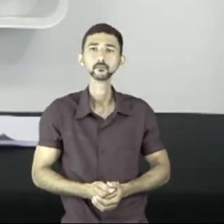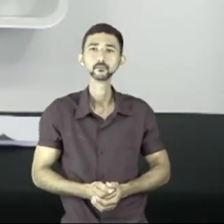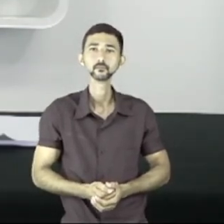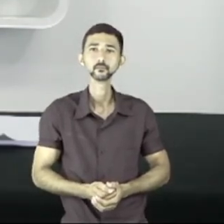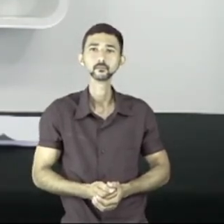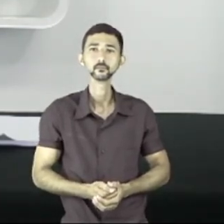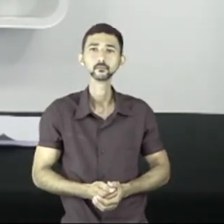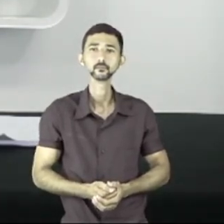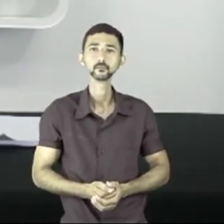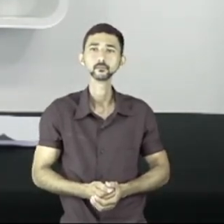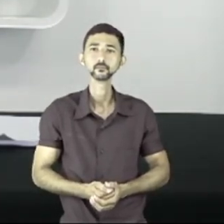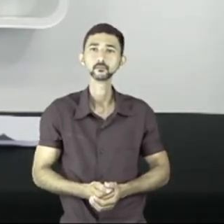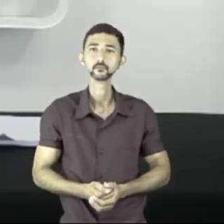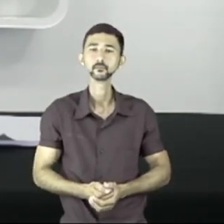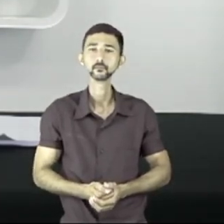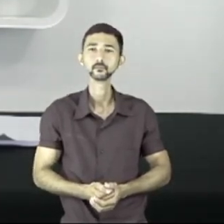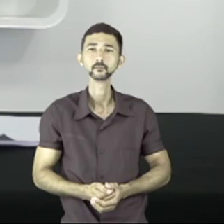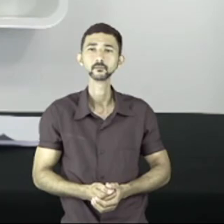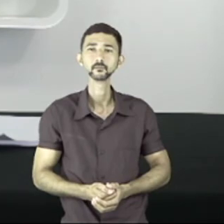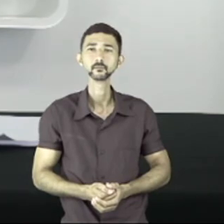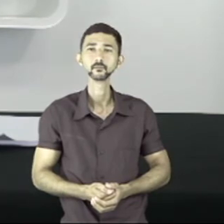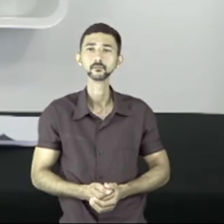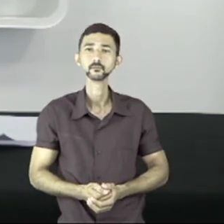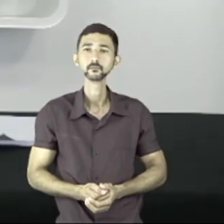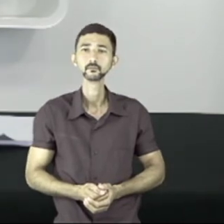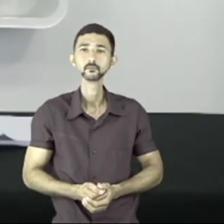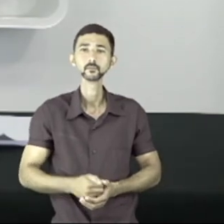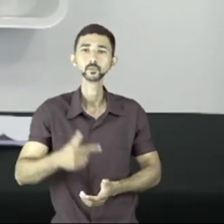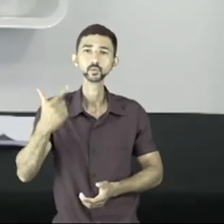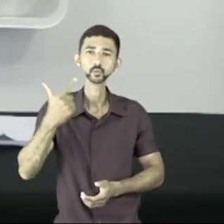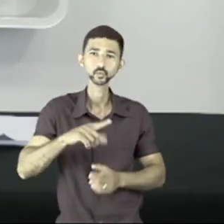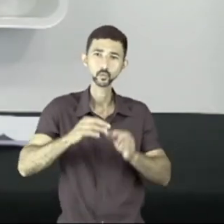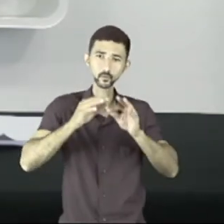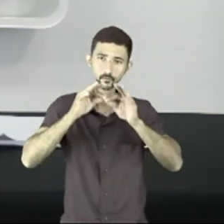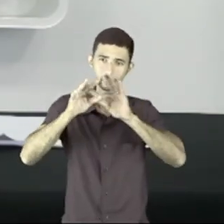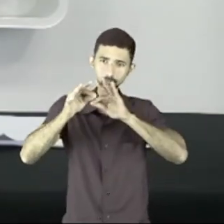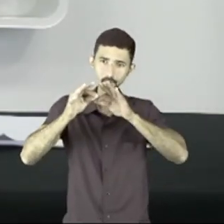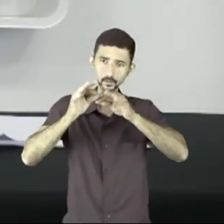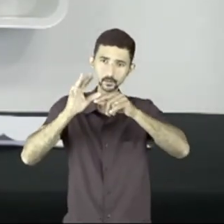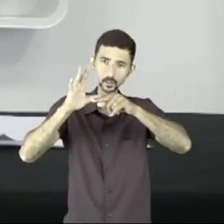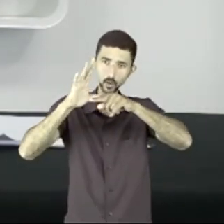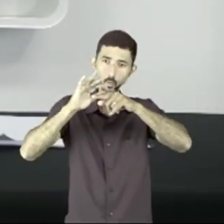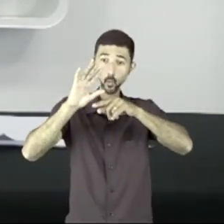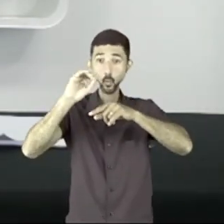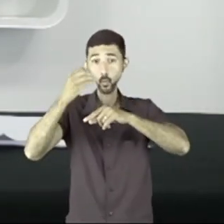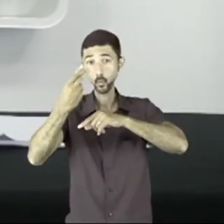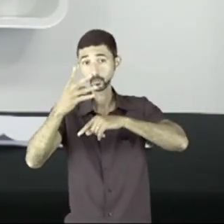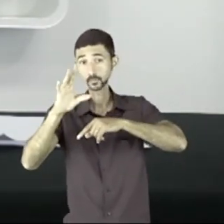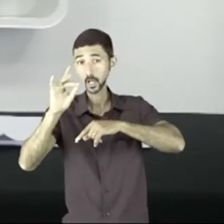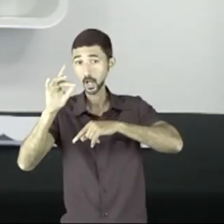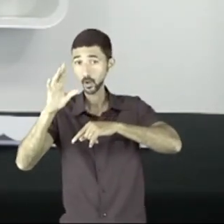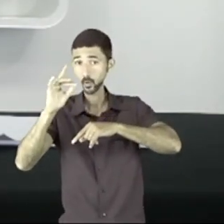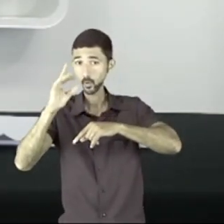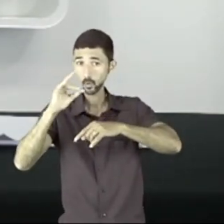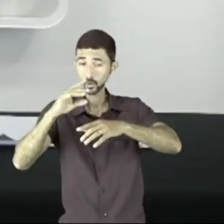Aqui, ó, dessa forma. E novamente você vai pegar a fita ou a cola